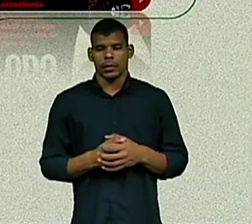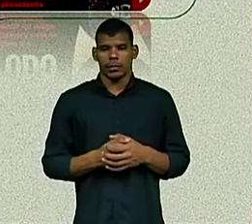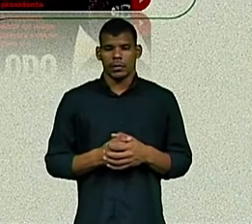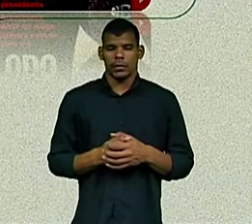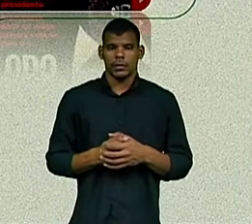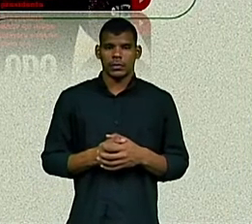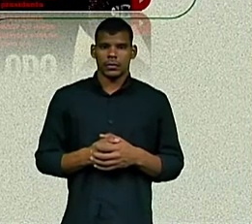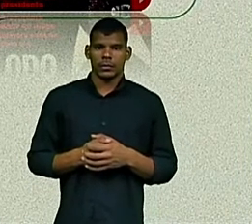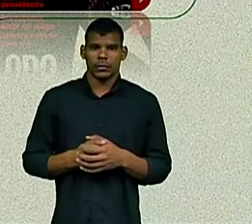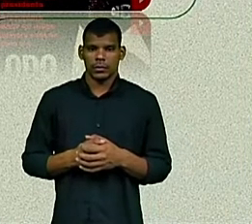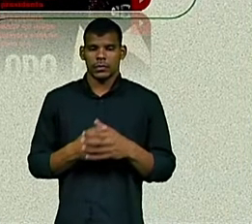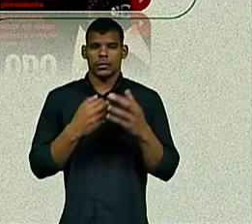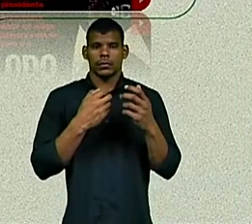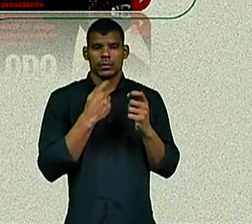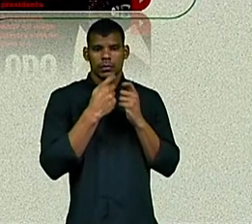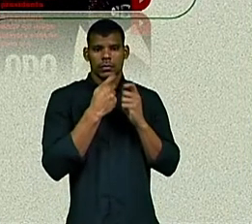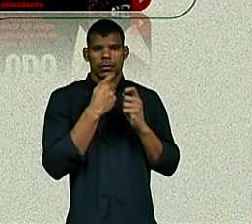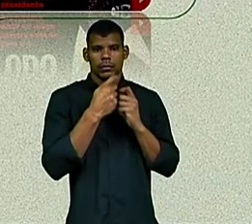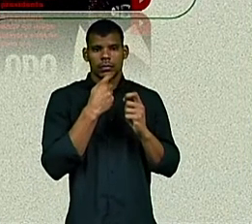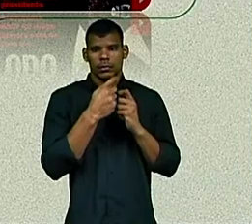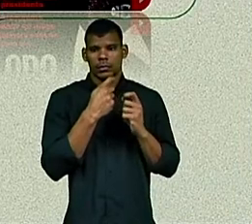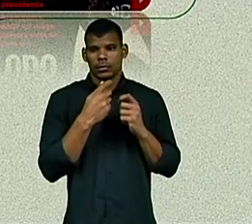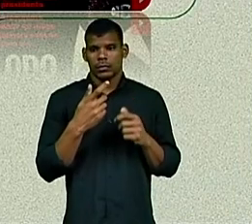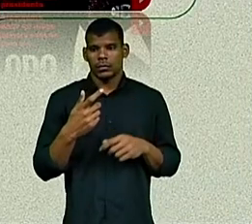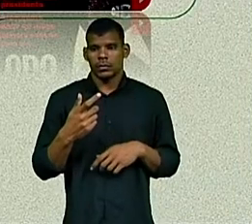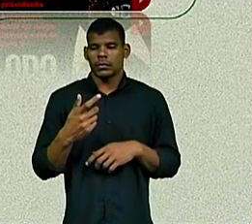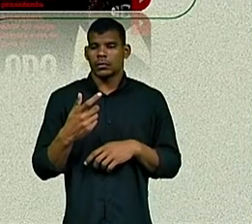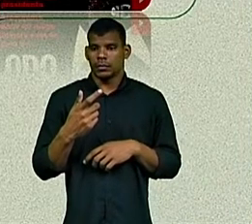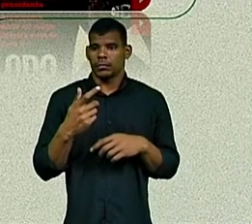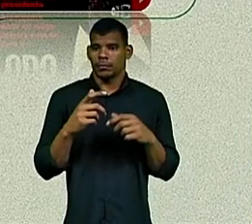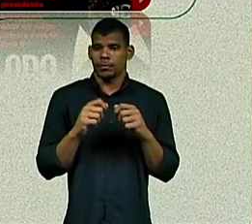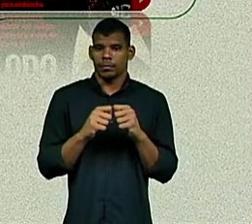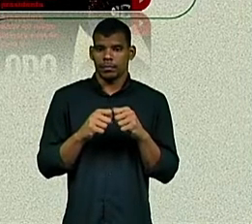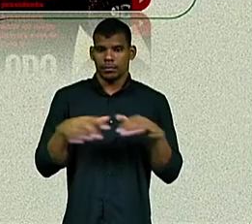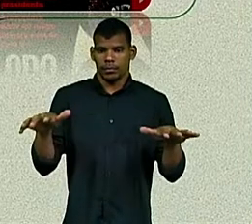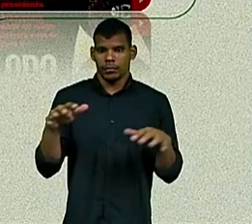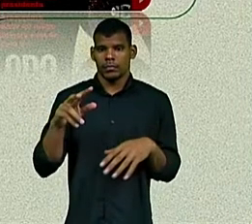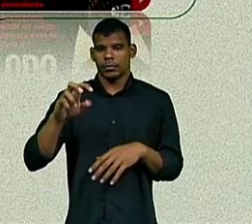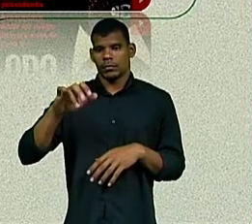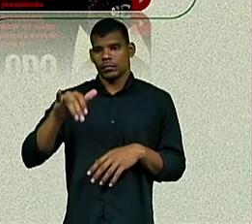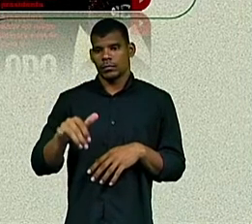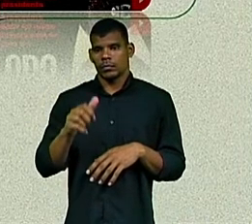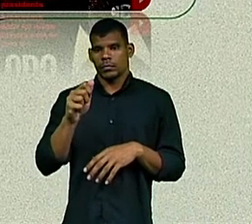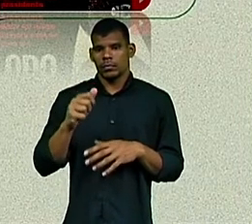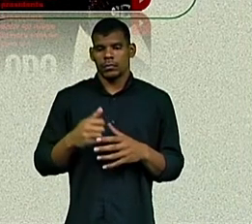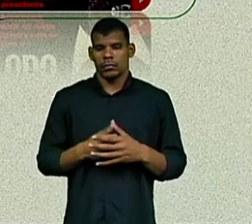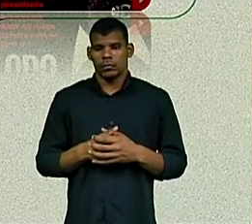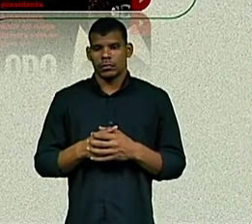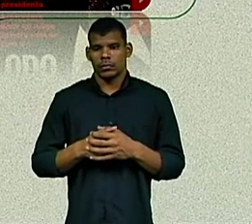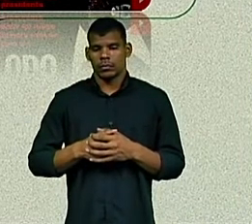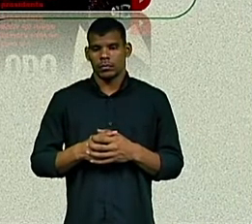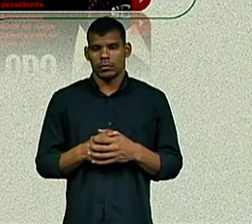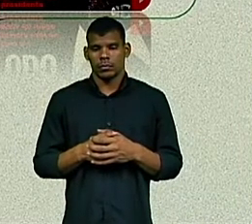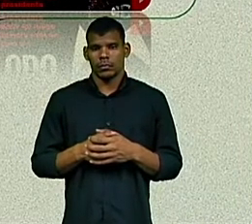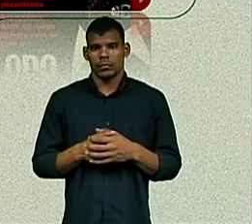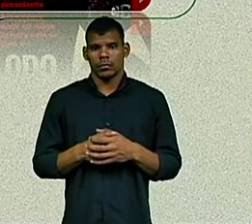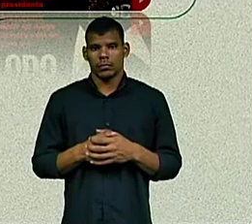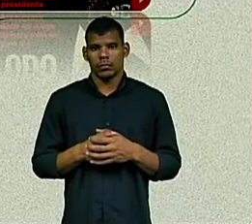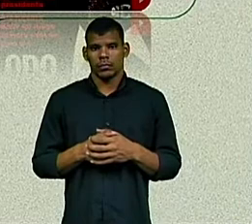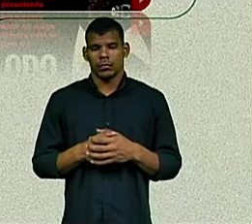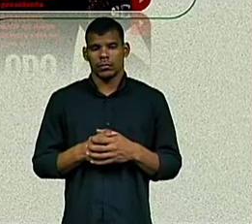dar uma entrevista bombástica para revista Veja o Pedro Collor ele